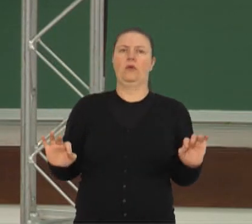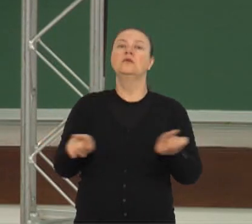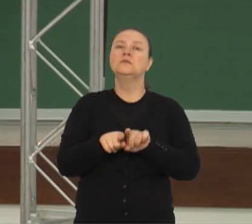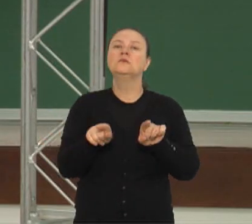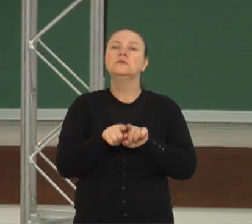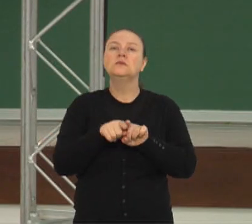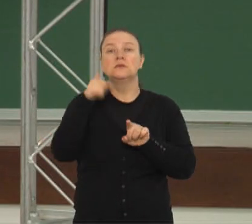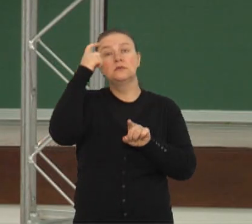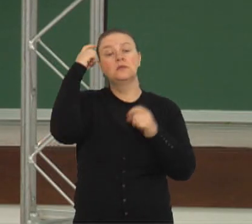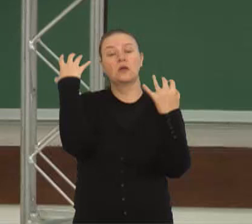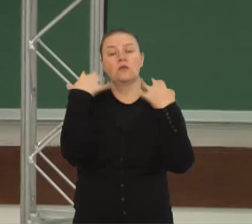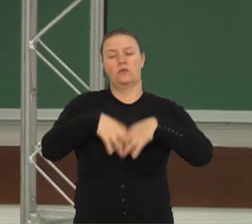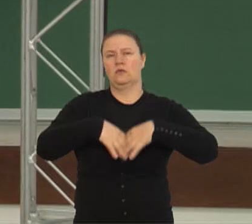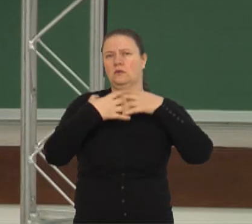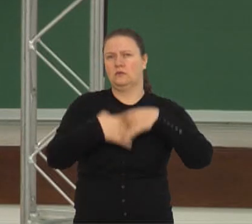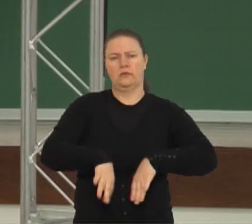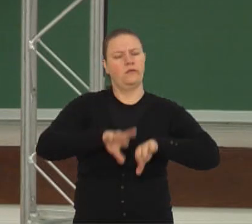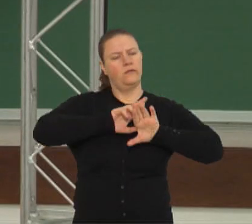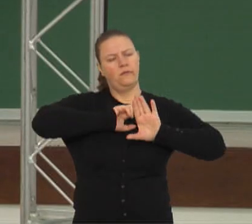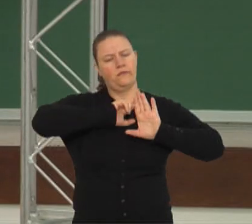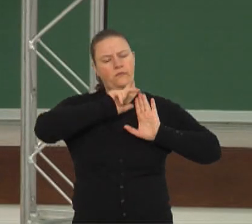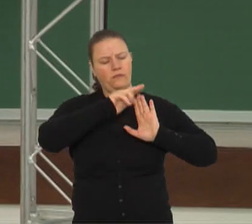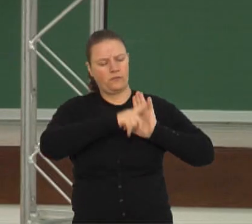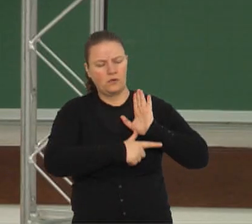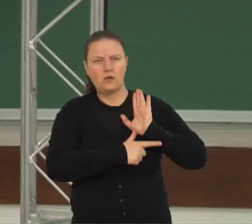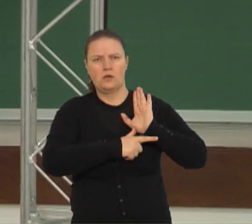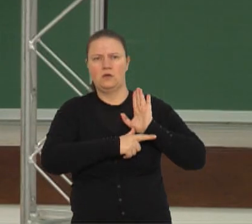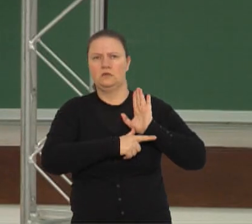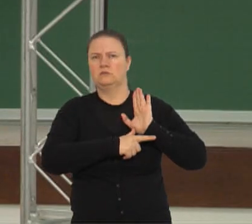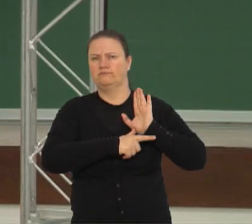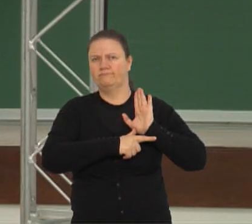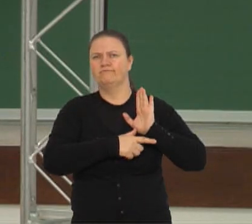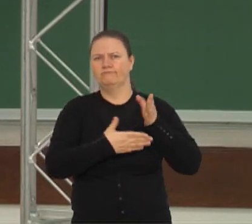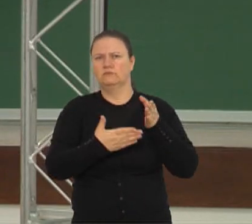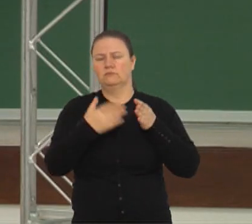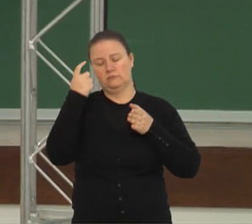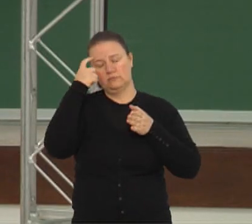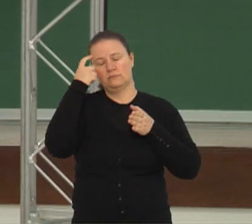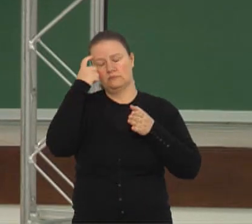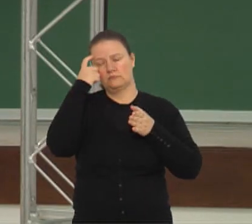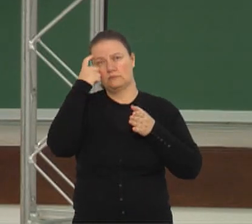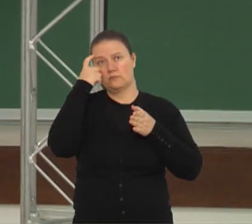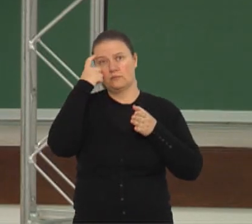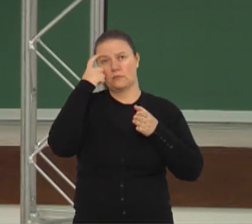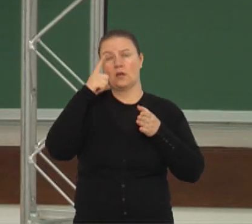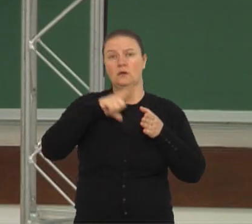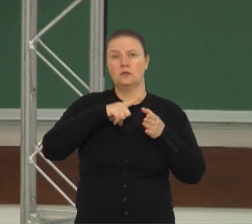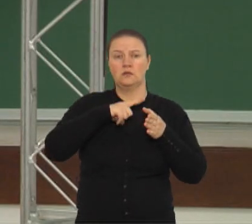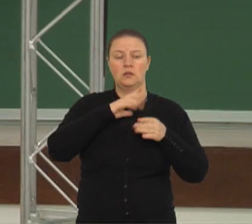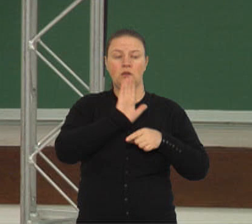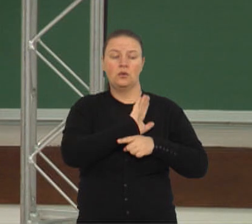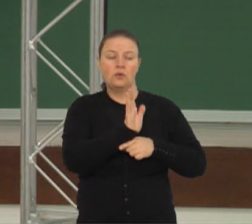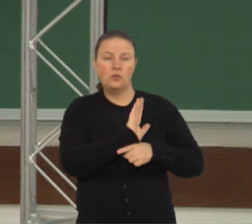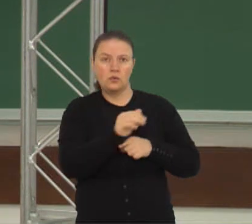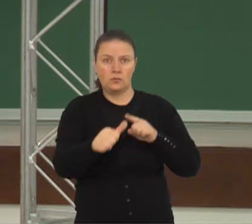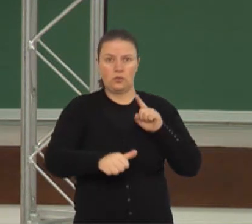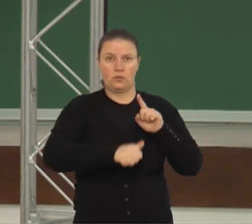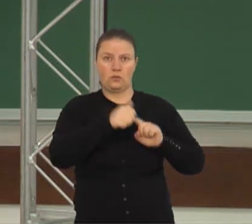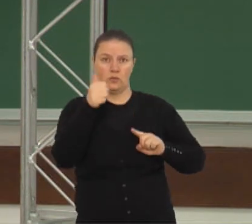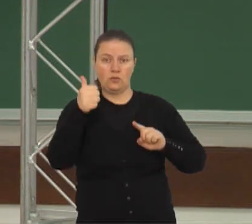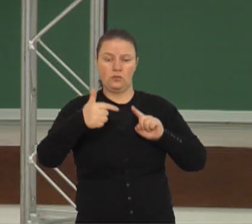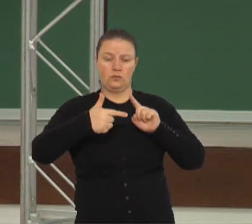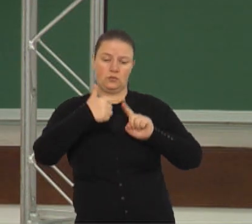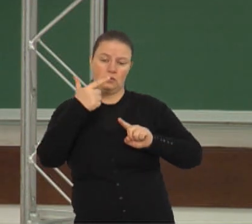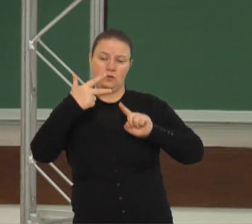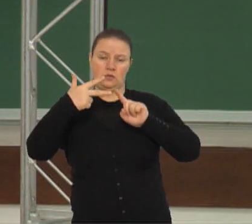dentro desse filme. O filme 1, né, o primeiro, mostra bem as coisas, mas deixa algumas perguntas que só no 2 e no